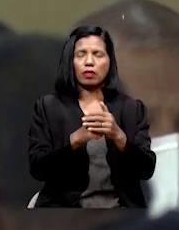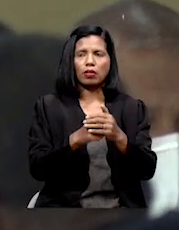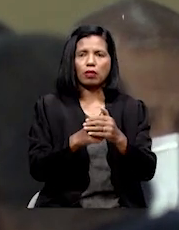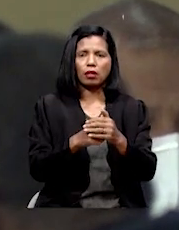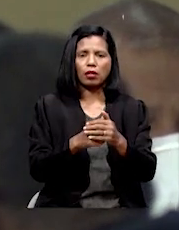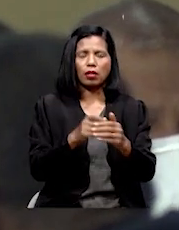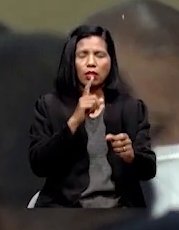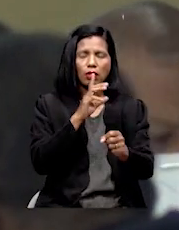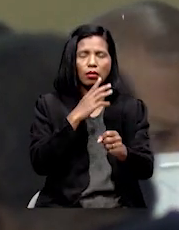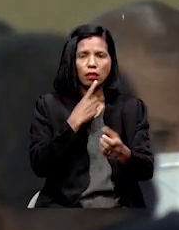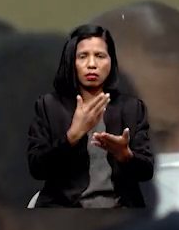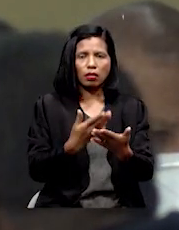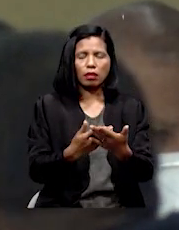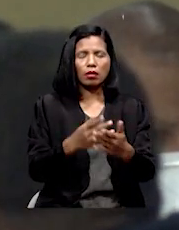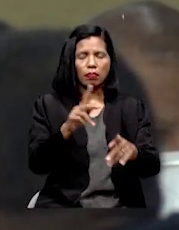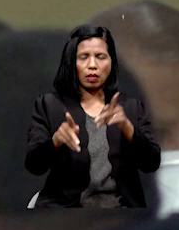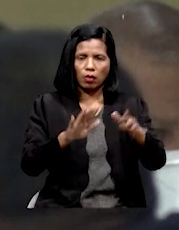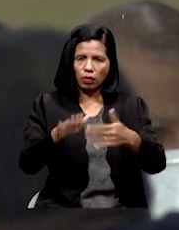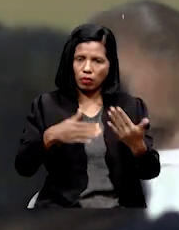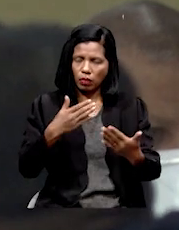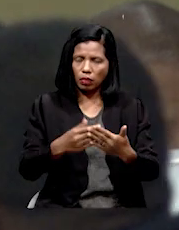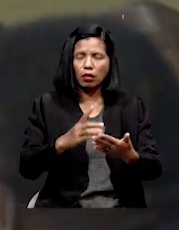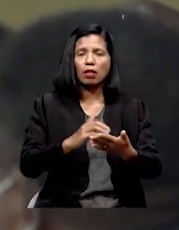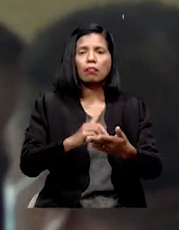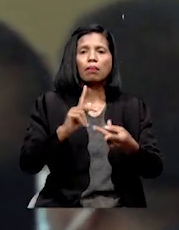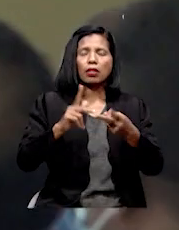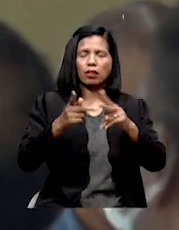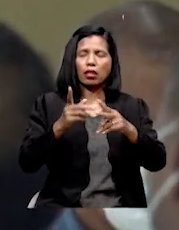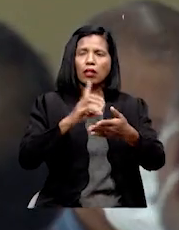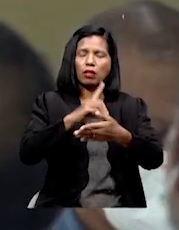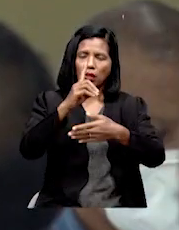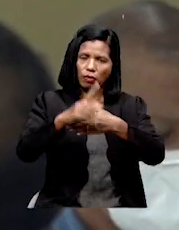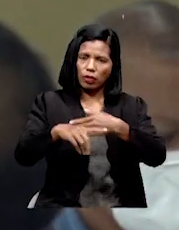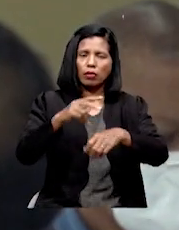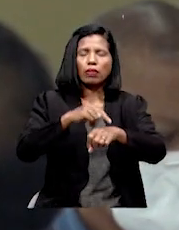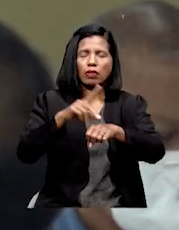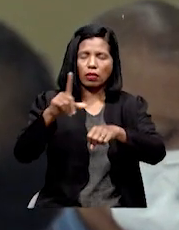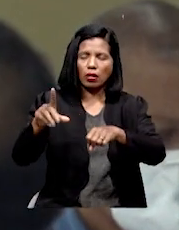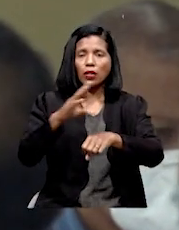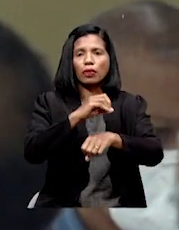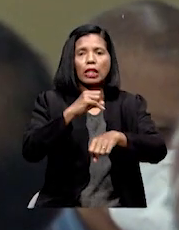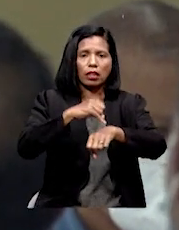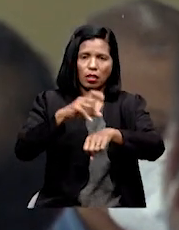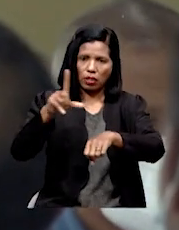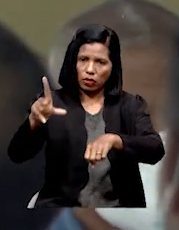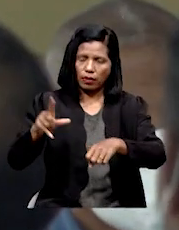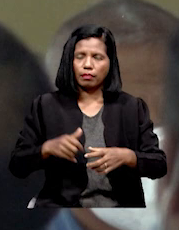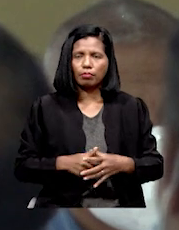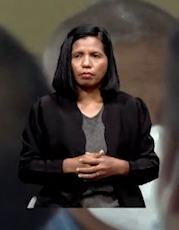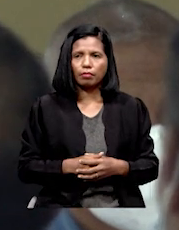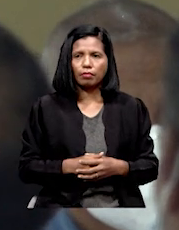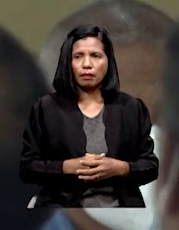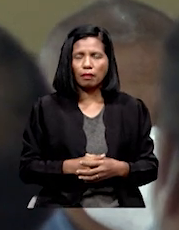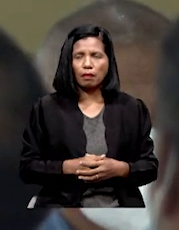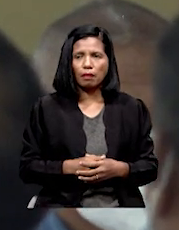povo e com os nossos parceiros de desenvolvimento nacionais e internacionais. Um